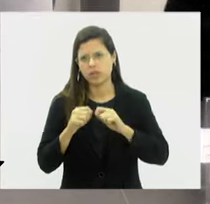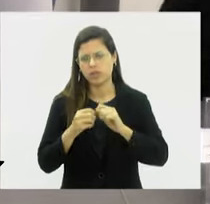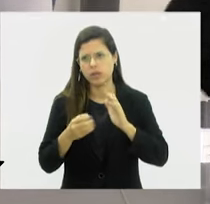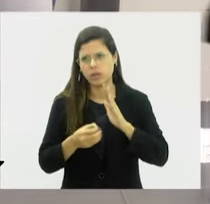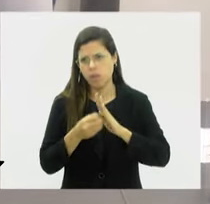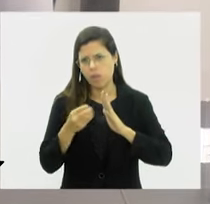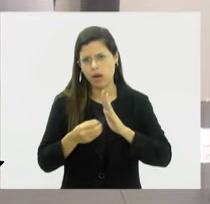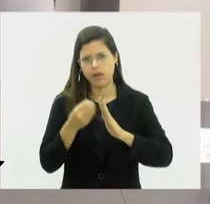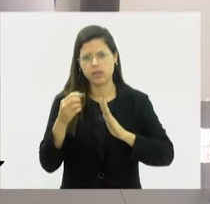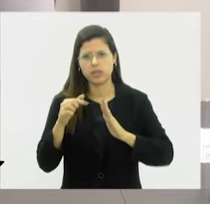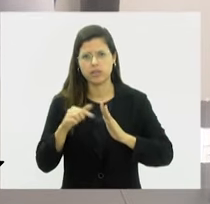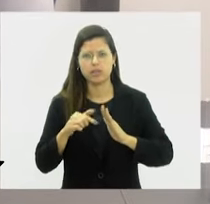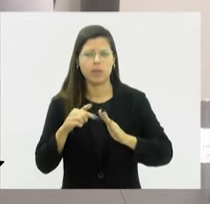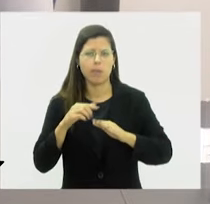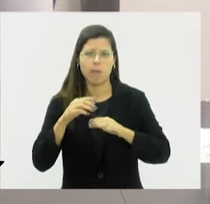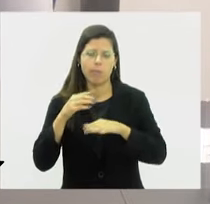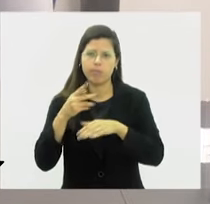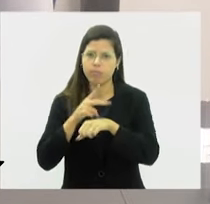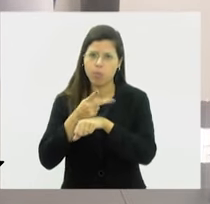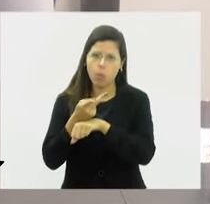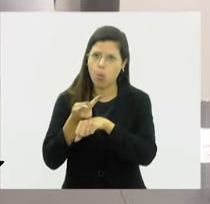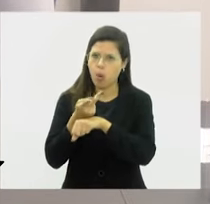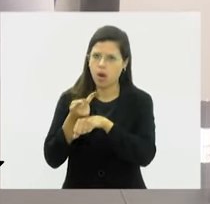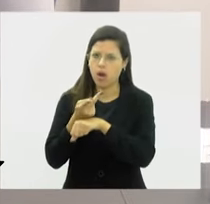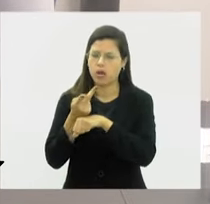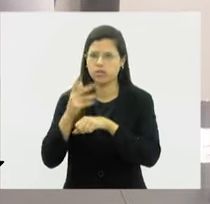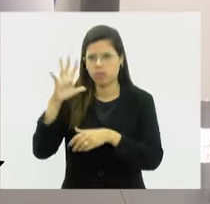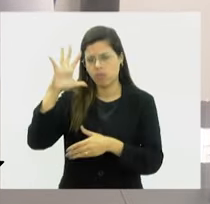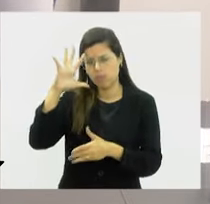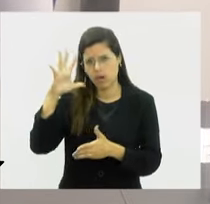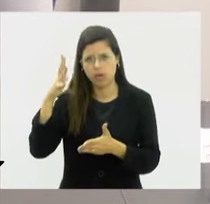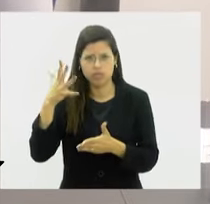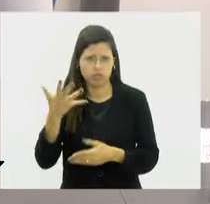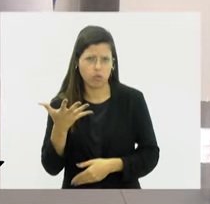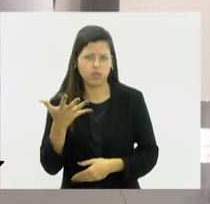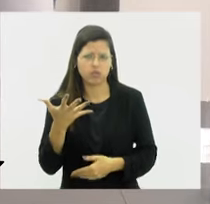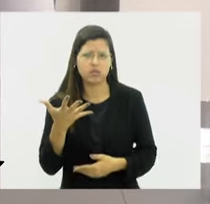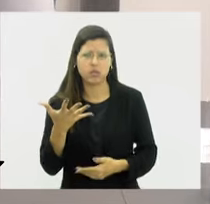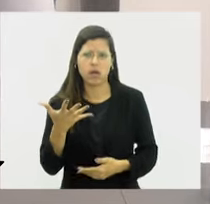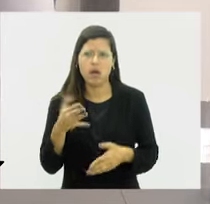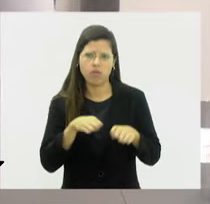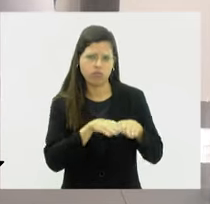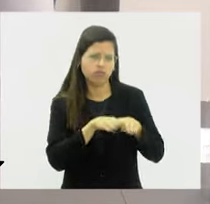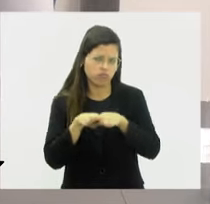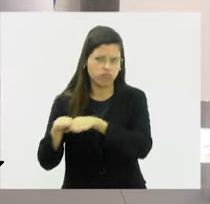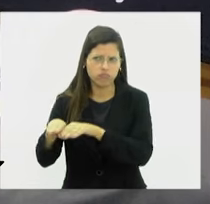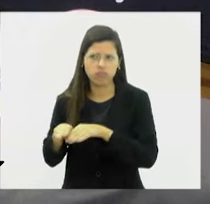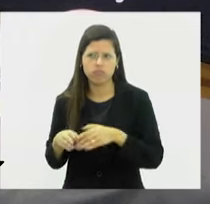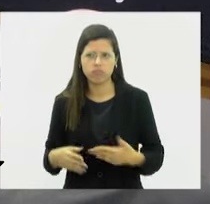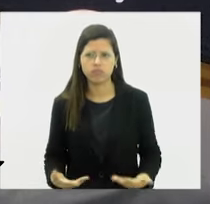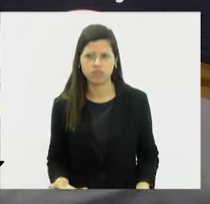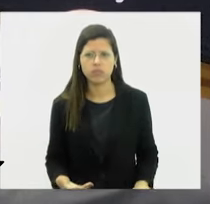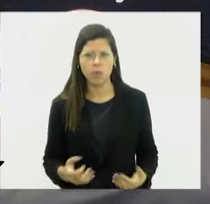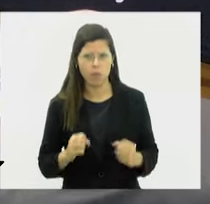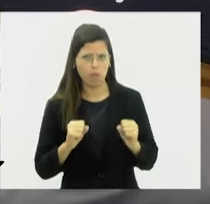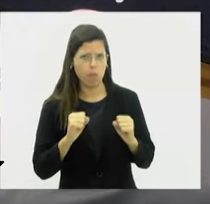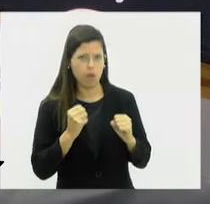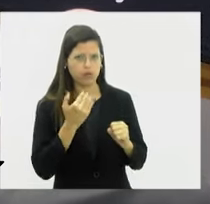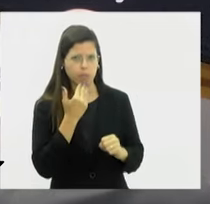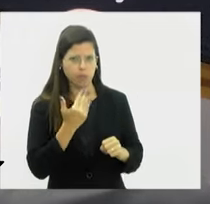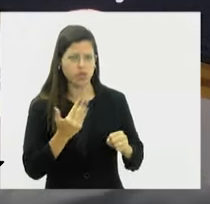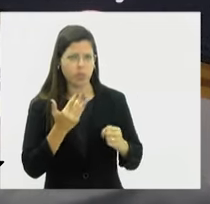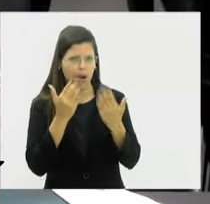buscando uma solução mais harmoniosa, porque a gente pode até economizar e dar celeridade. Tá bom, então eu posso pedir vista? Por